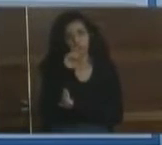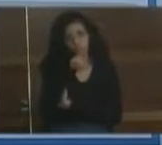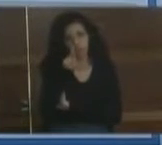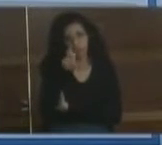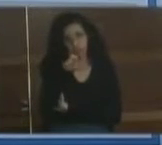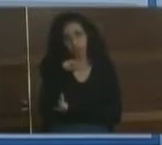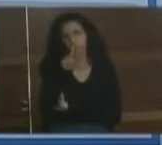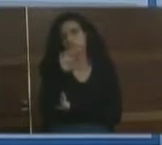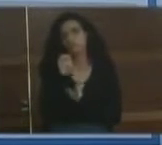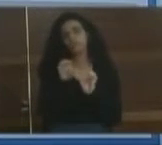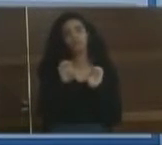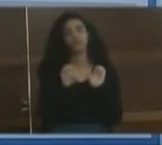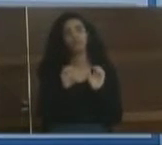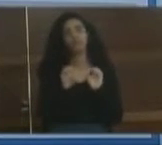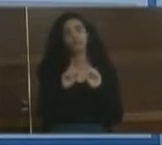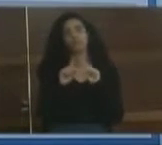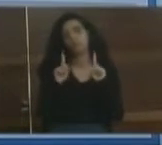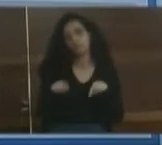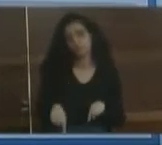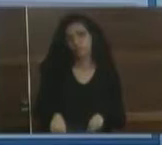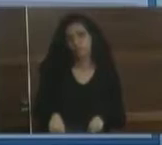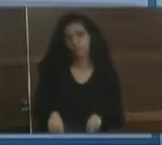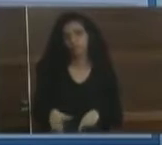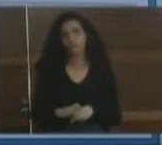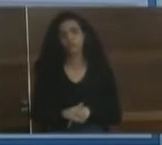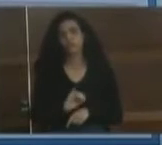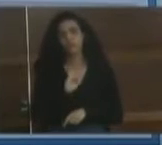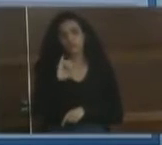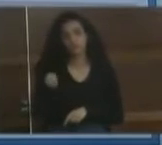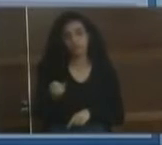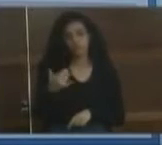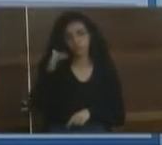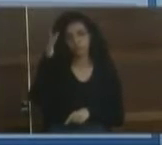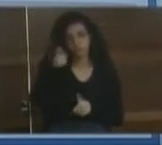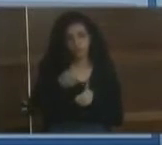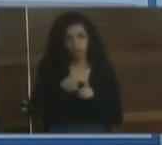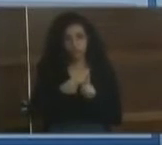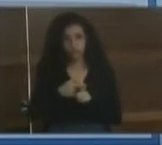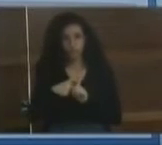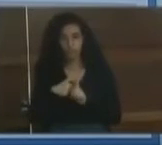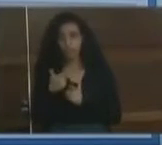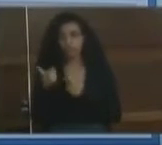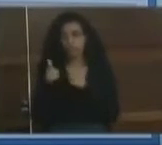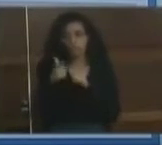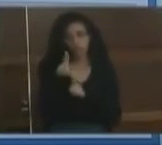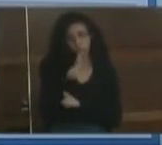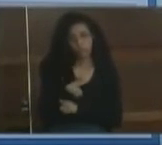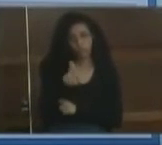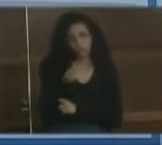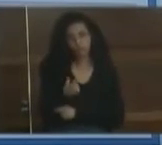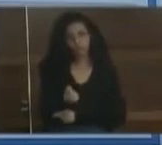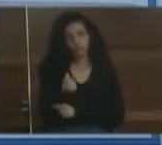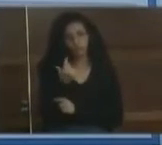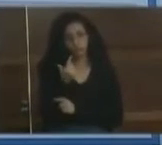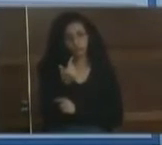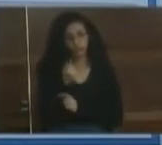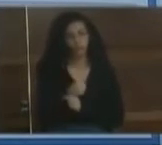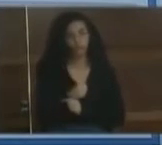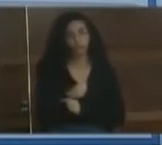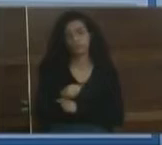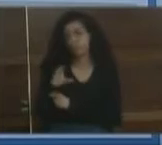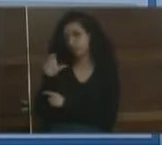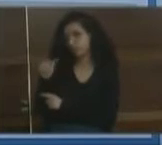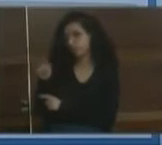correntes pessoal e encargos sociais juros e encargos da dívida outras despesas correntes e despesas